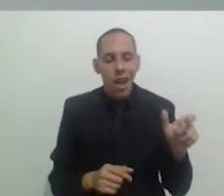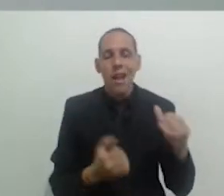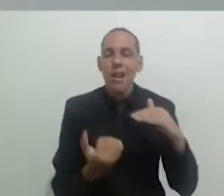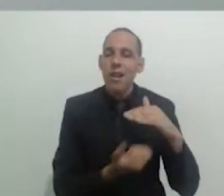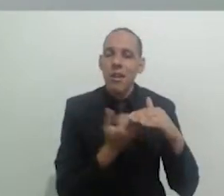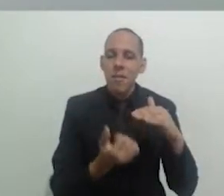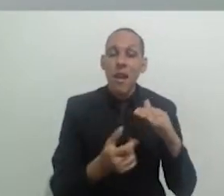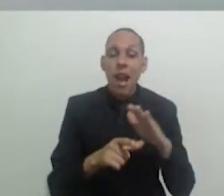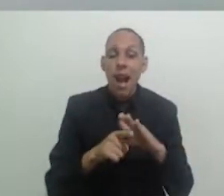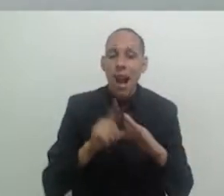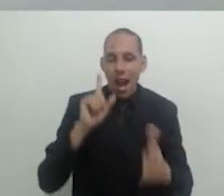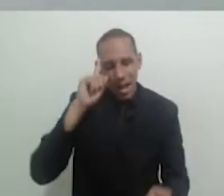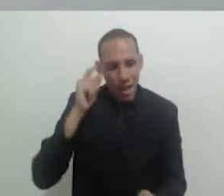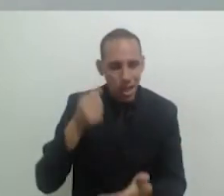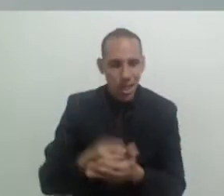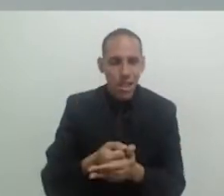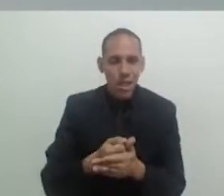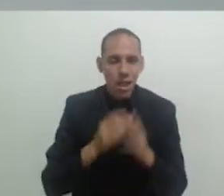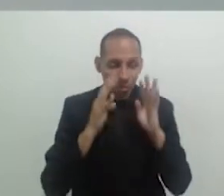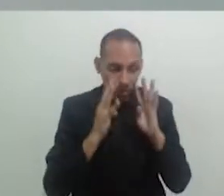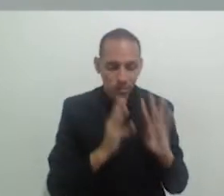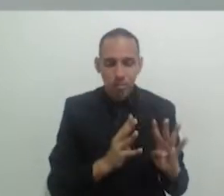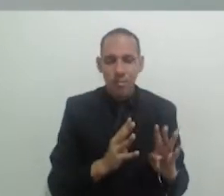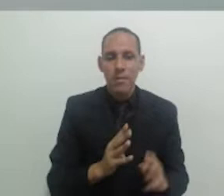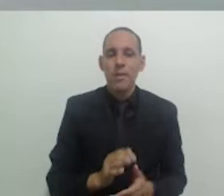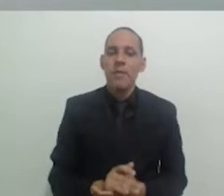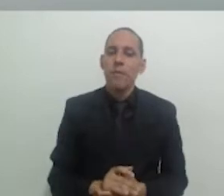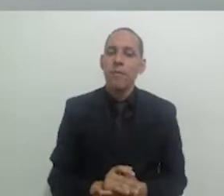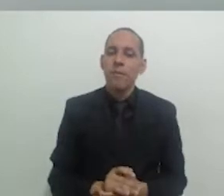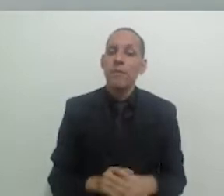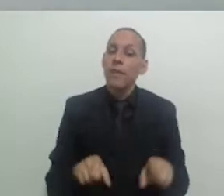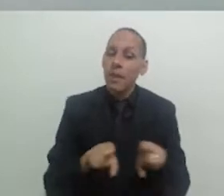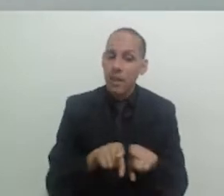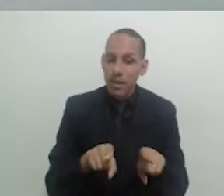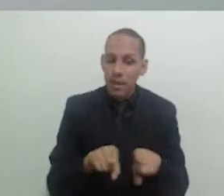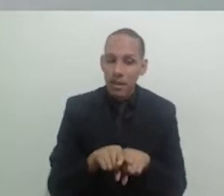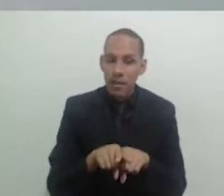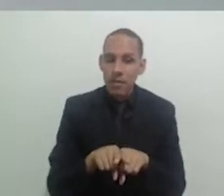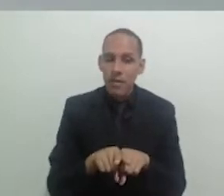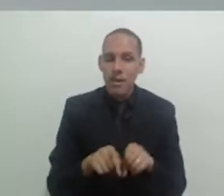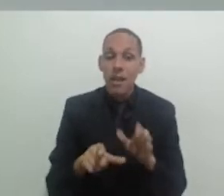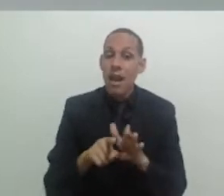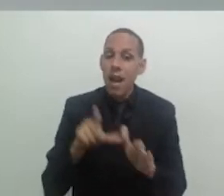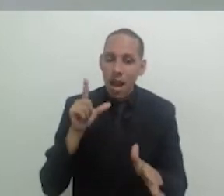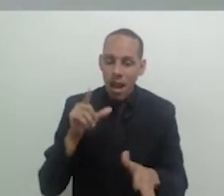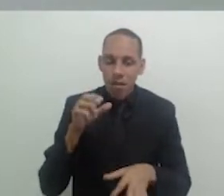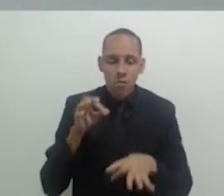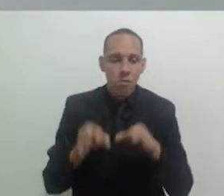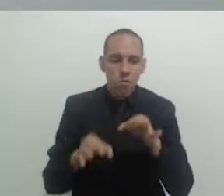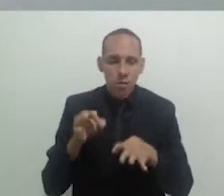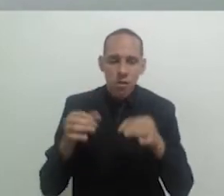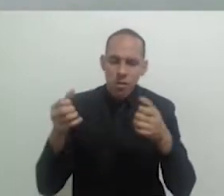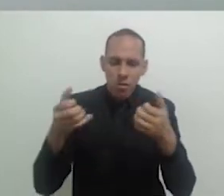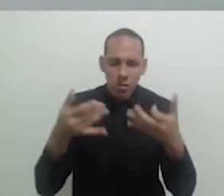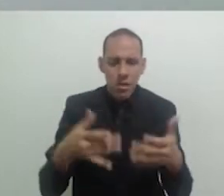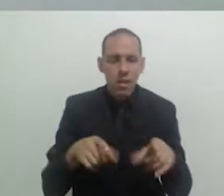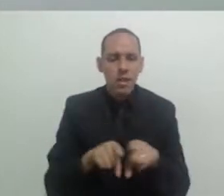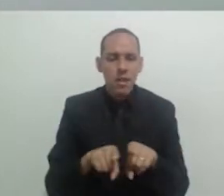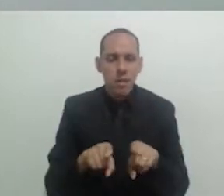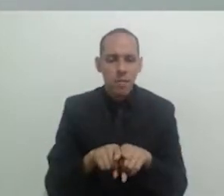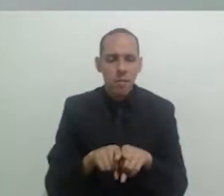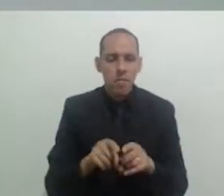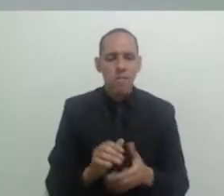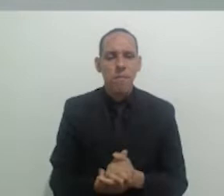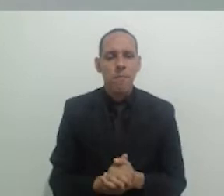decisão. Ademais, como já repassado por ocasião do julgamento do agravo interno de número